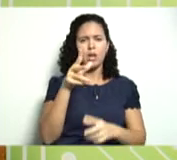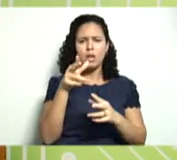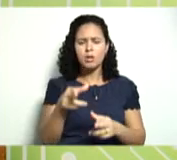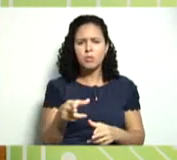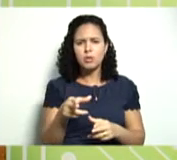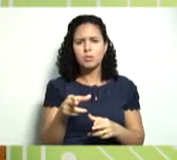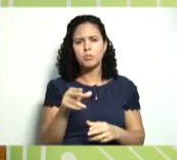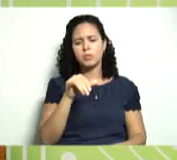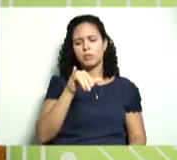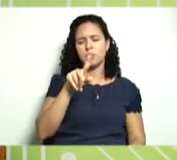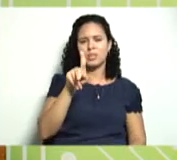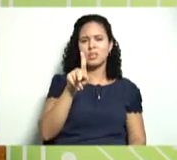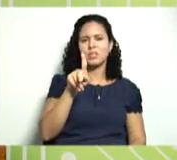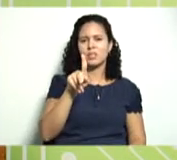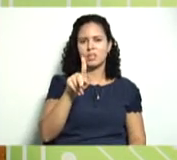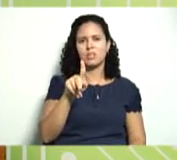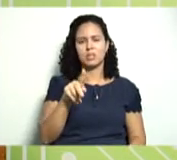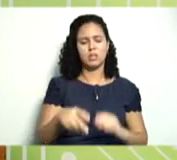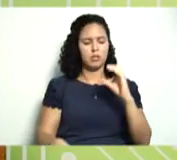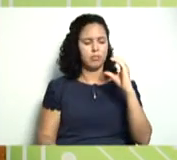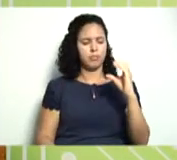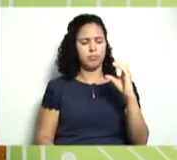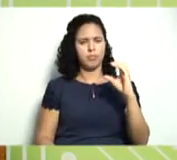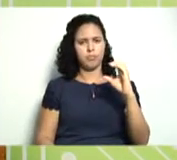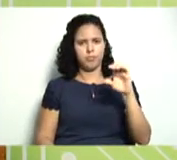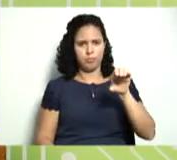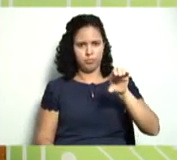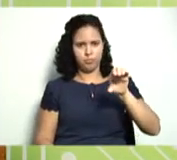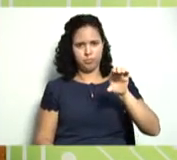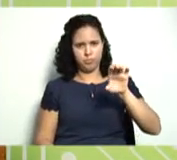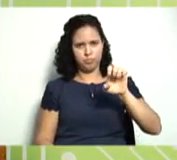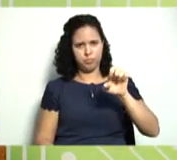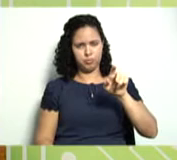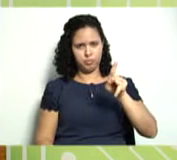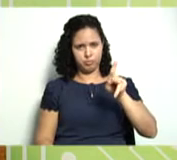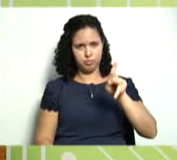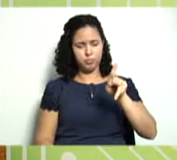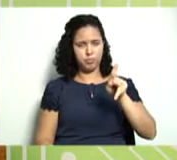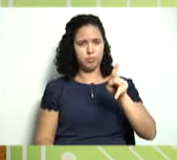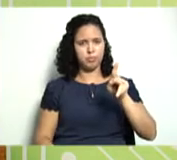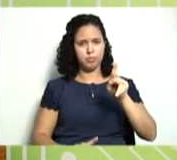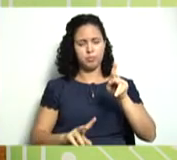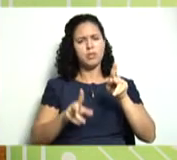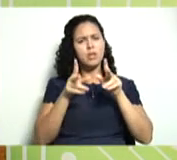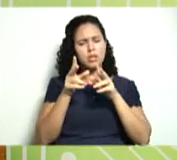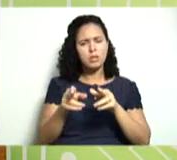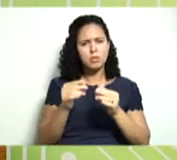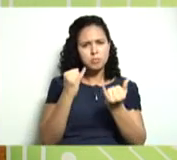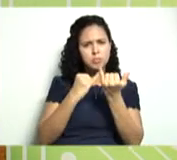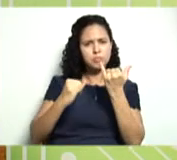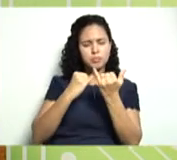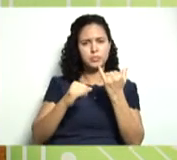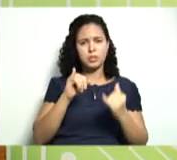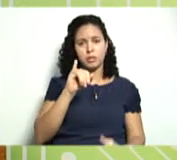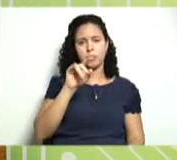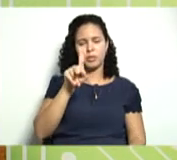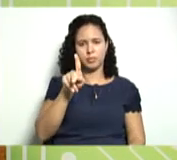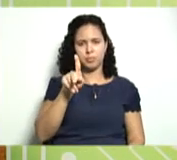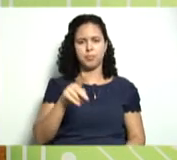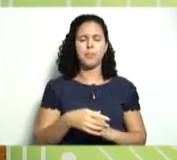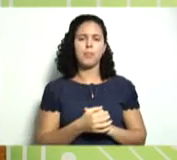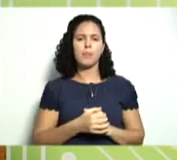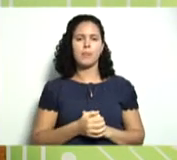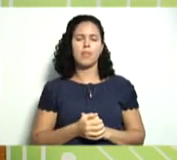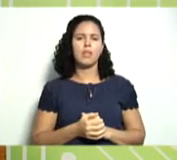ip só que a gente utiliza o nome da rua pra ficar bem mais fácil a gente explicar já pensou se você falasse o